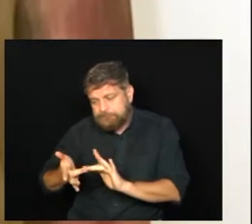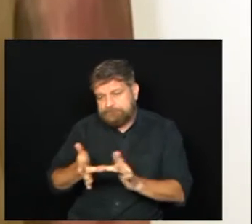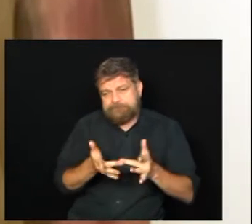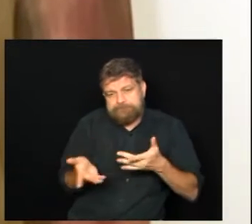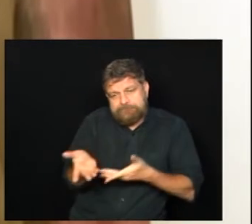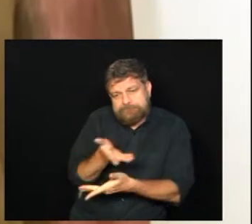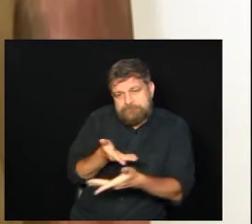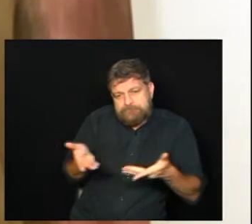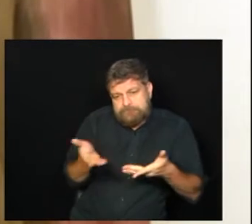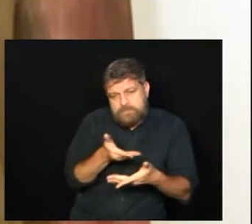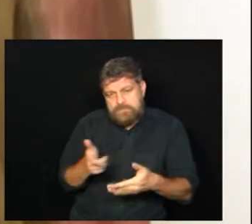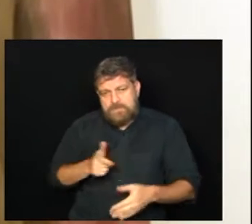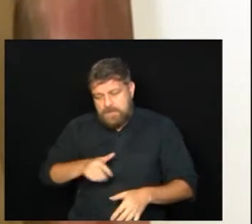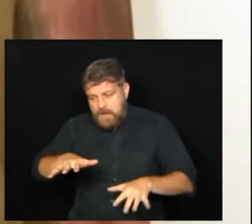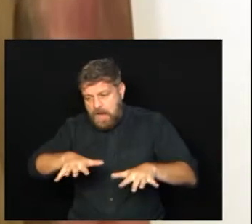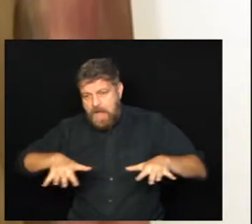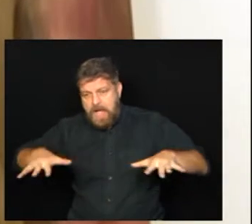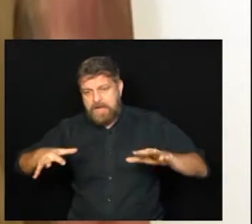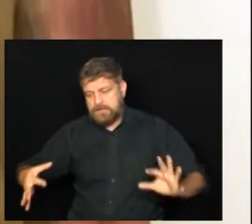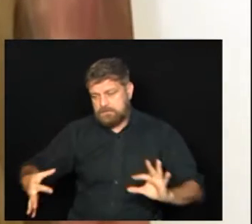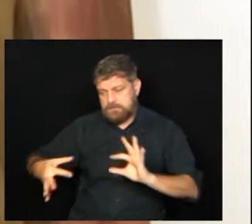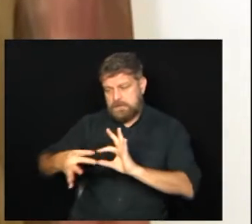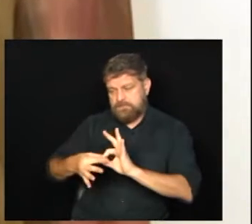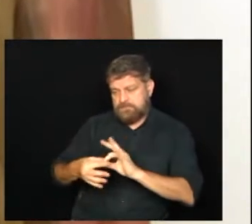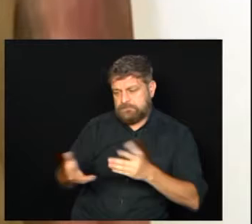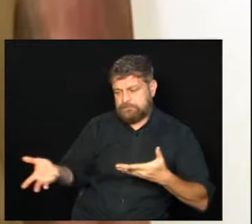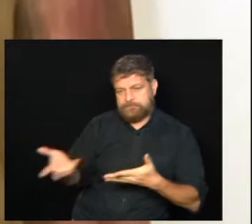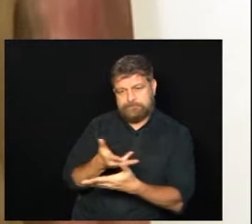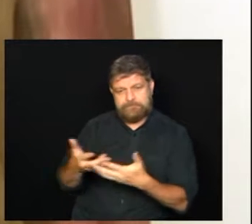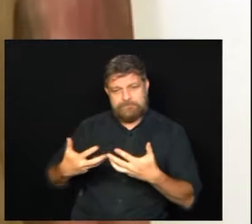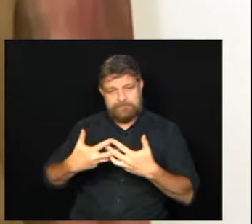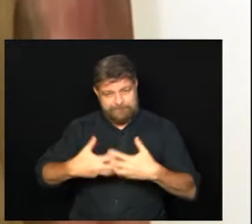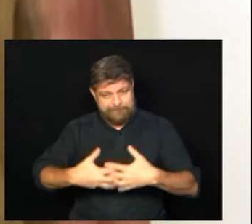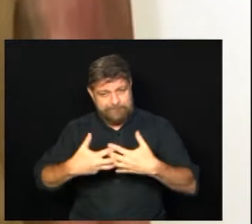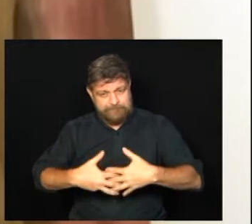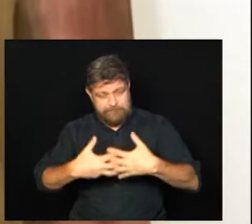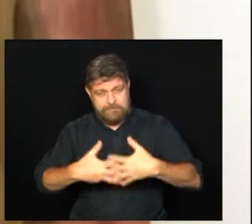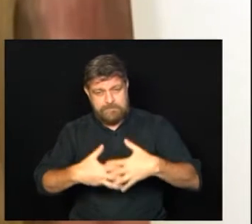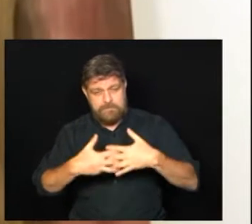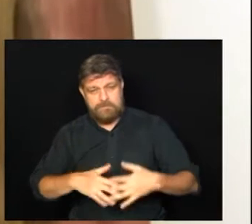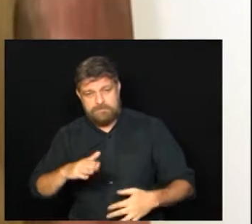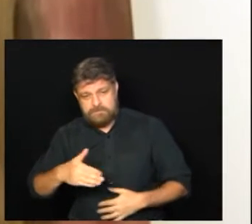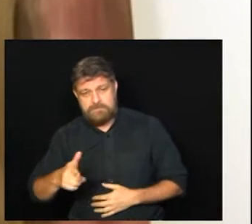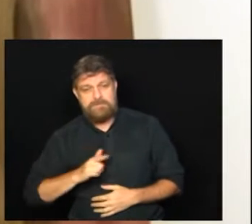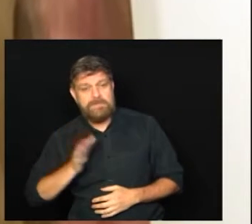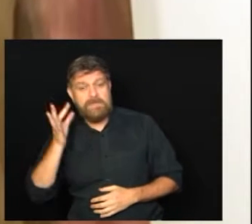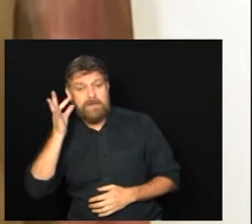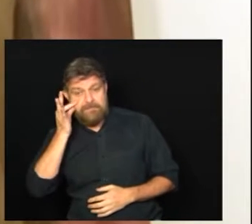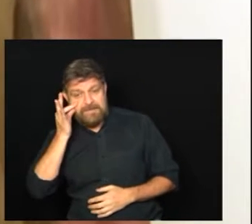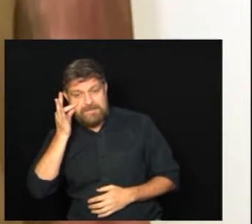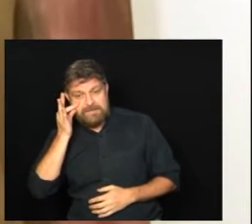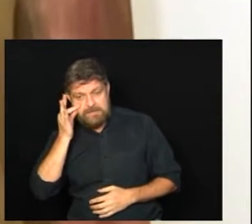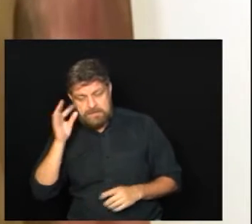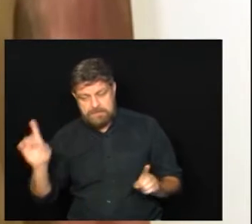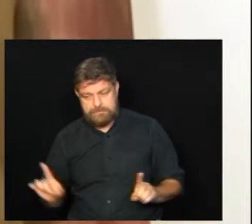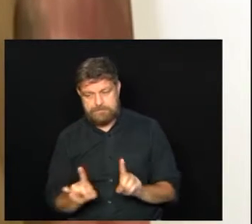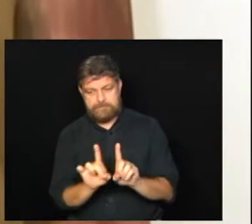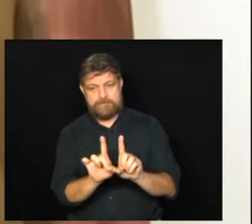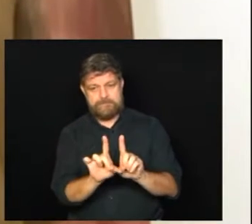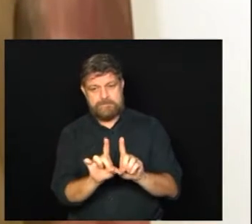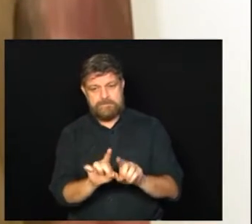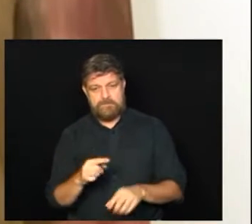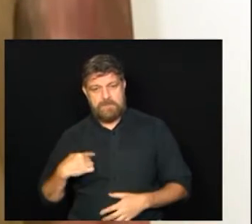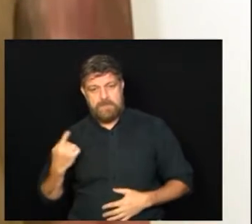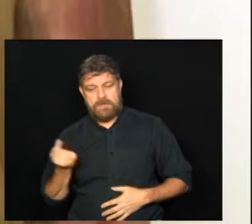Os departamentos trabalham mais atuante, mais efetivamente, quando tem a presença das pessoas juntos. A